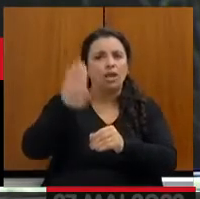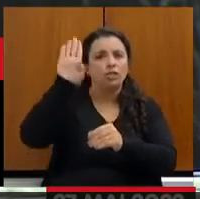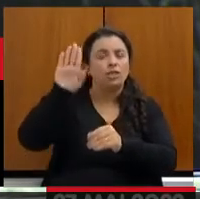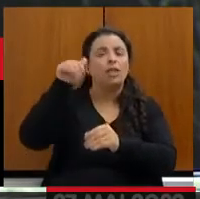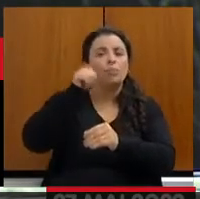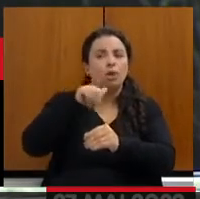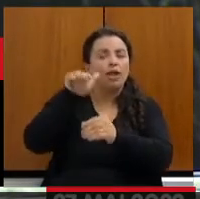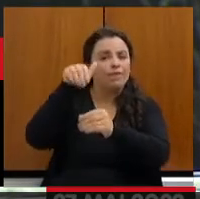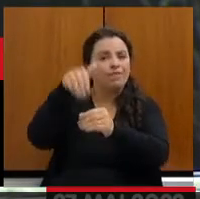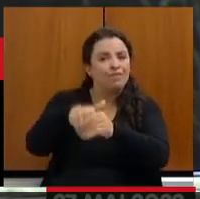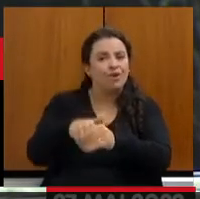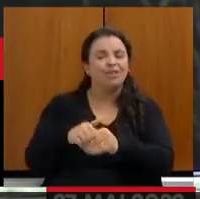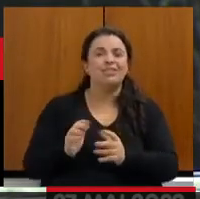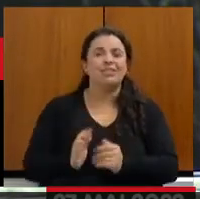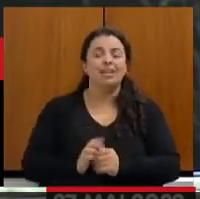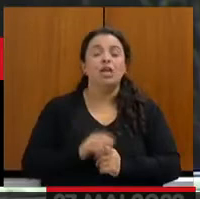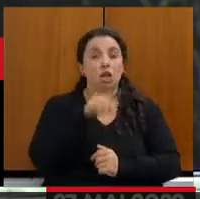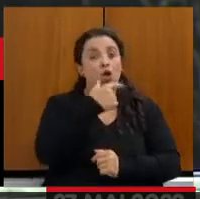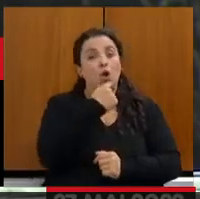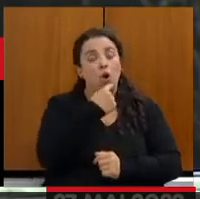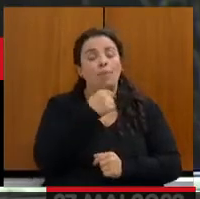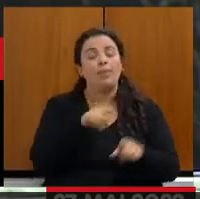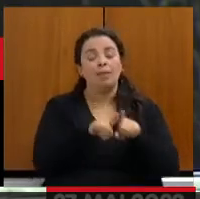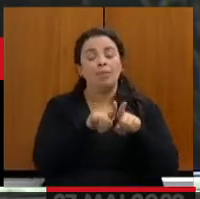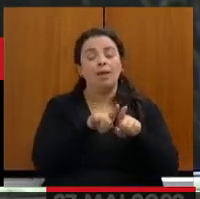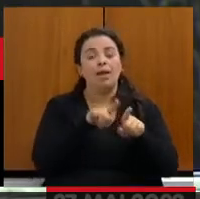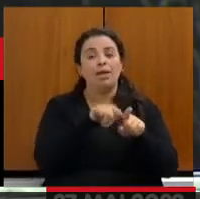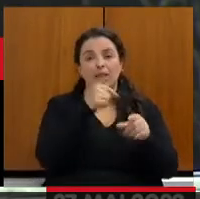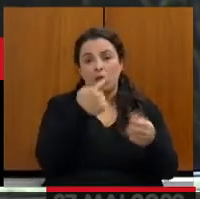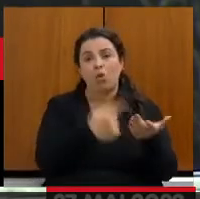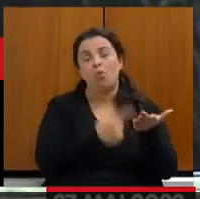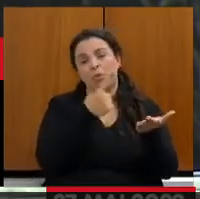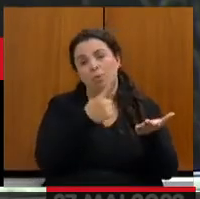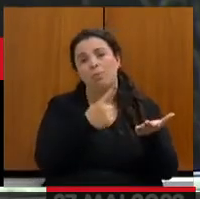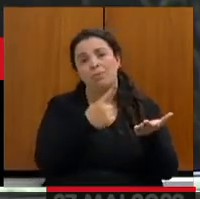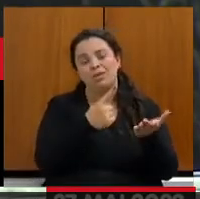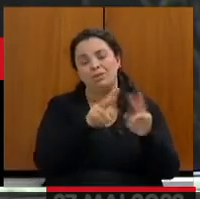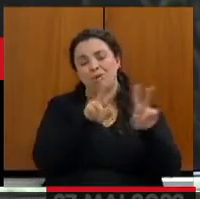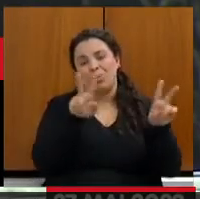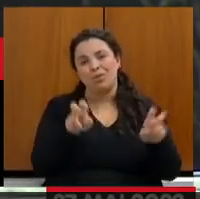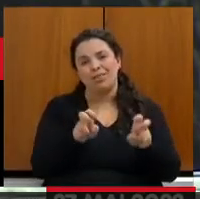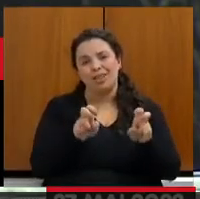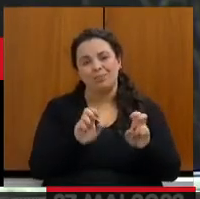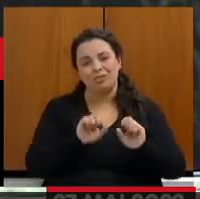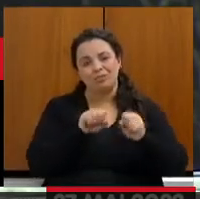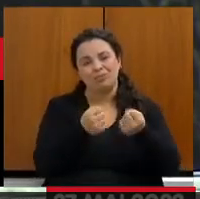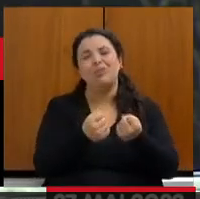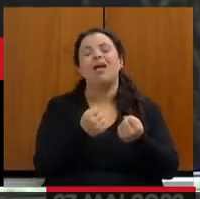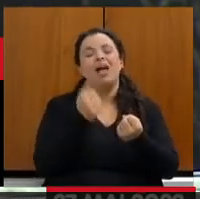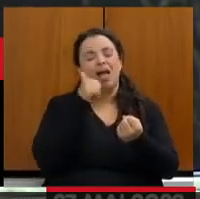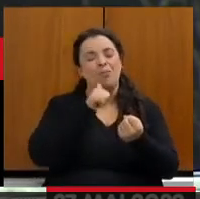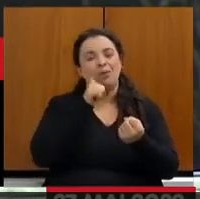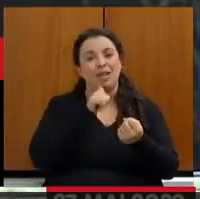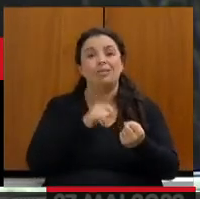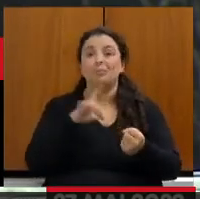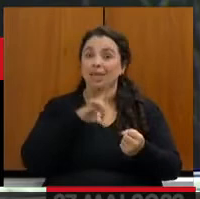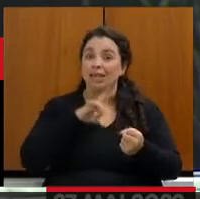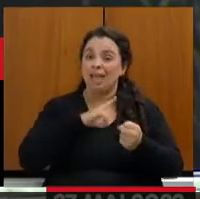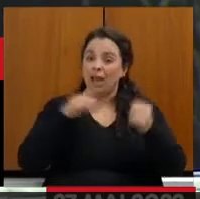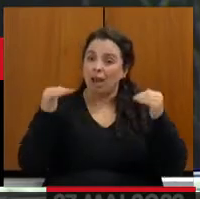alteração e aos homens também que a gente sabe que existem alguns que são comprometidos com isso para que a gente tem essa qualidade